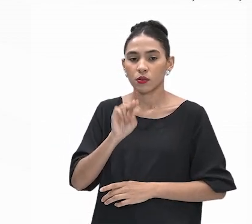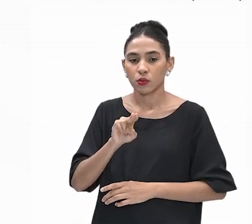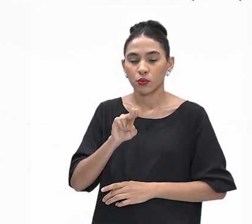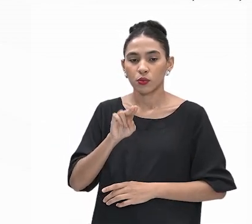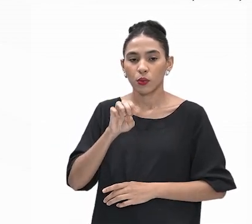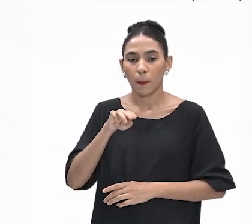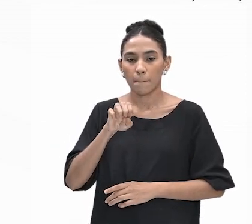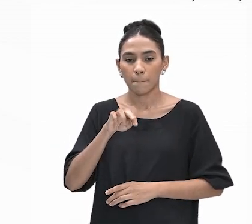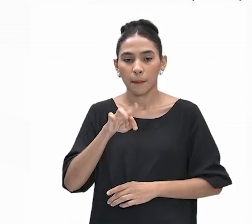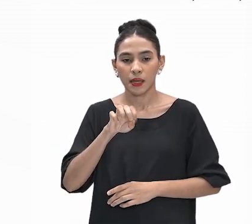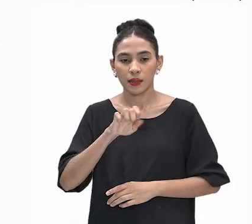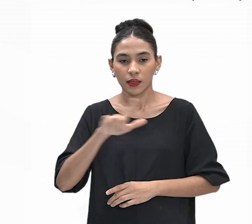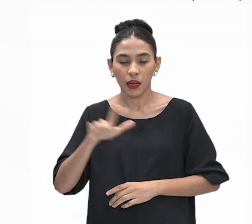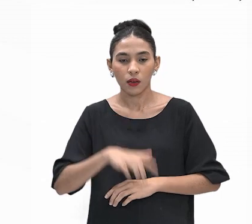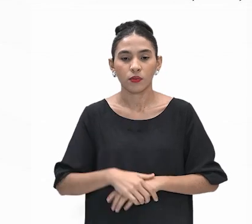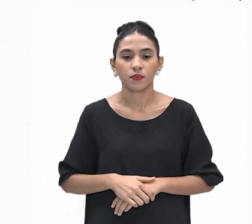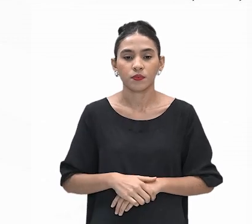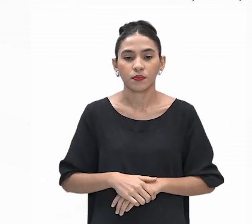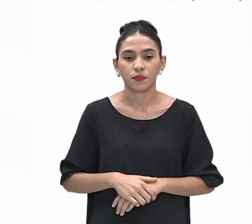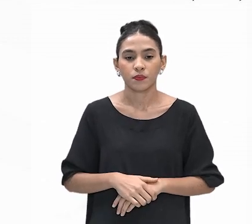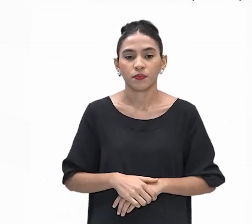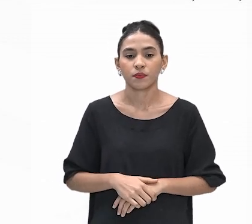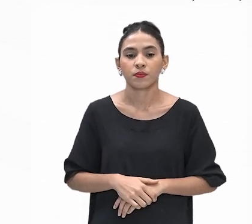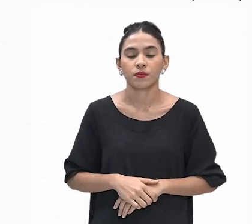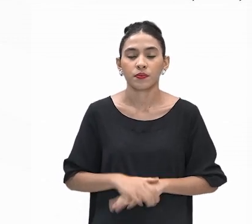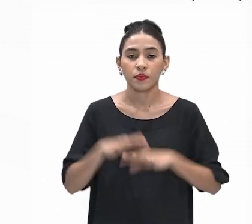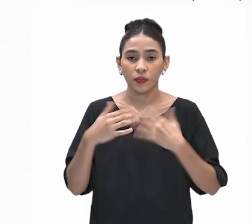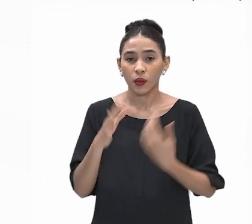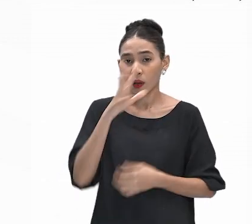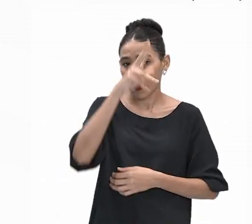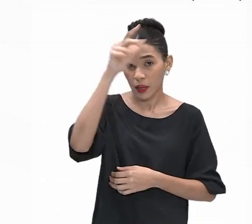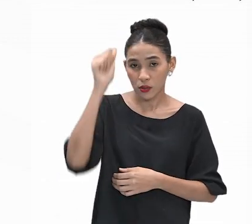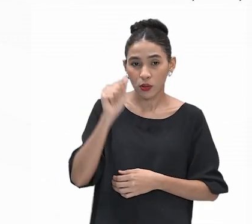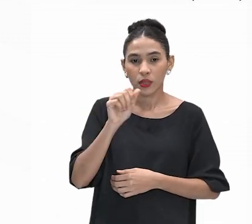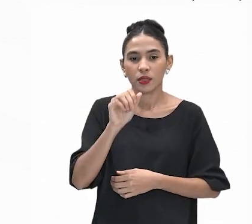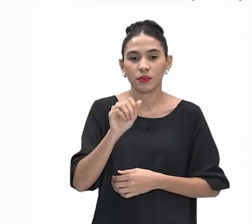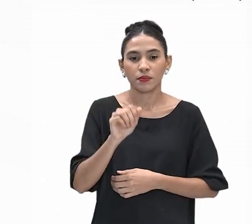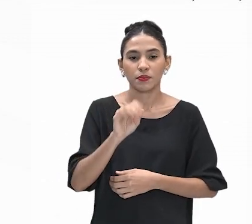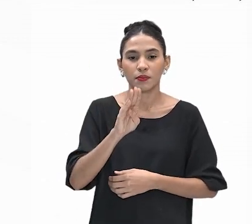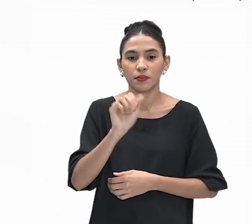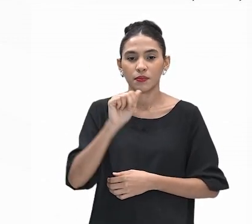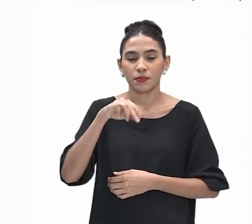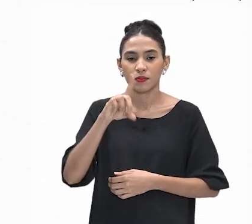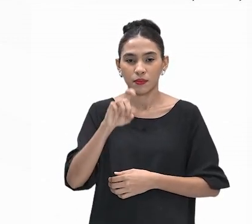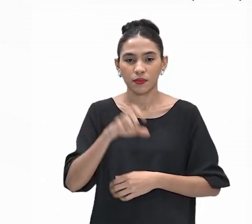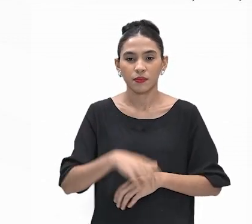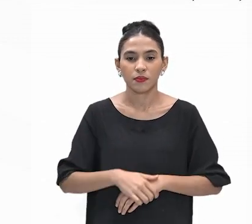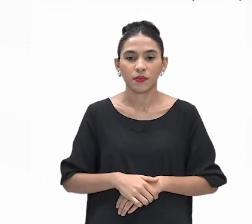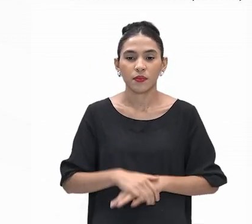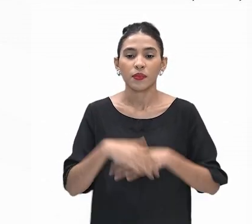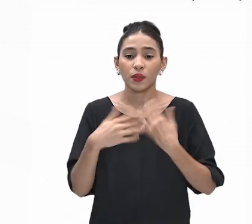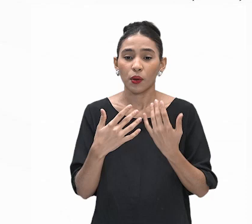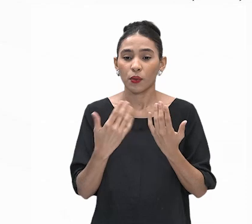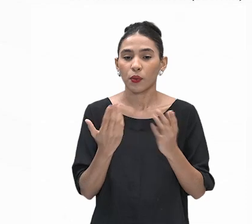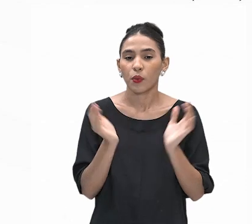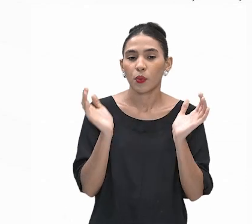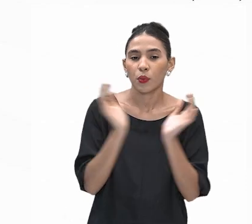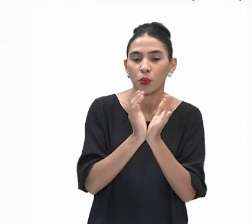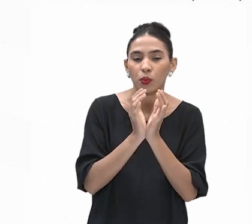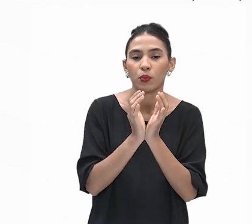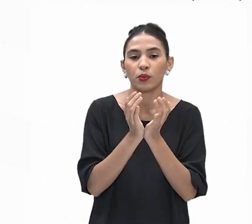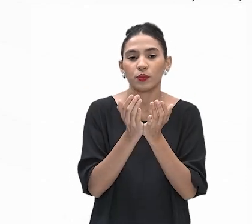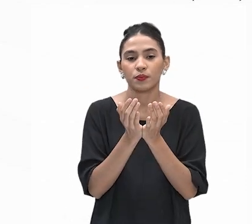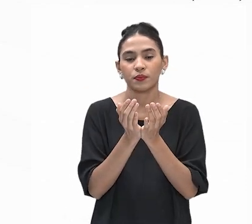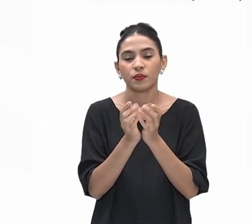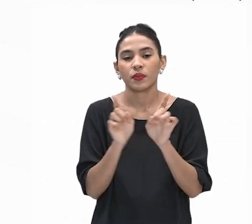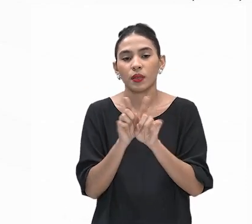vertentes do universo popular. Então, Amazonas Band, tá? Então, esse grupo ele era